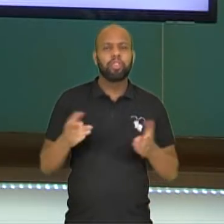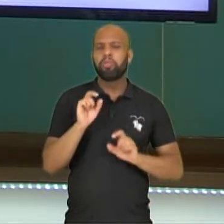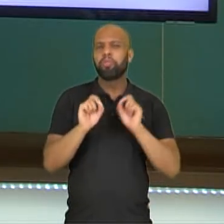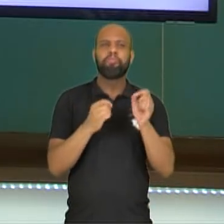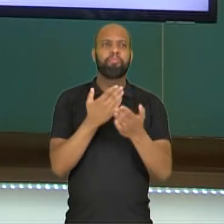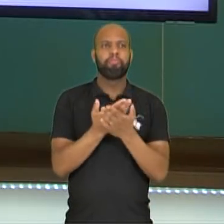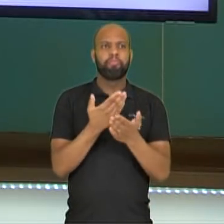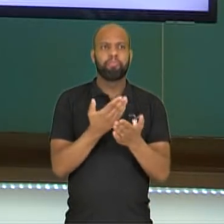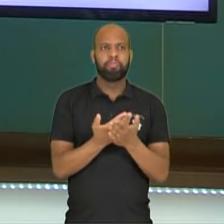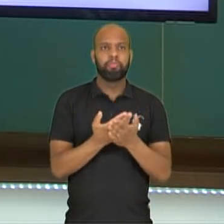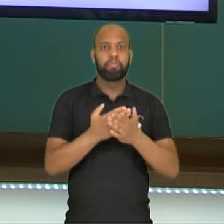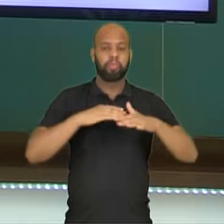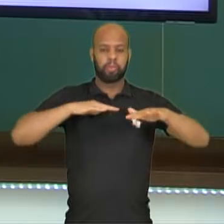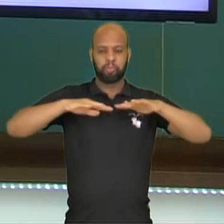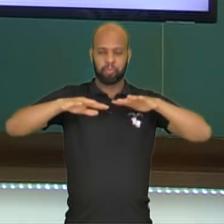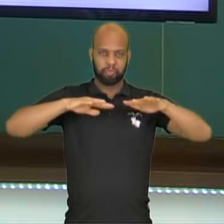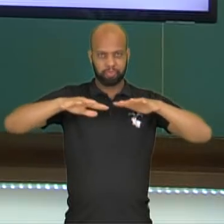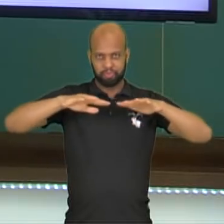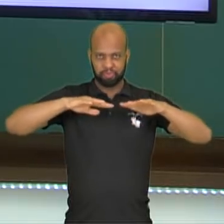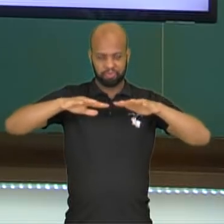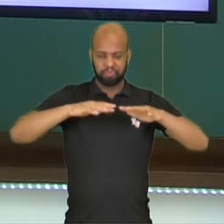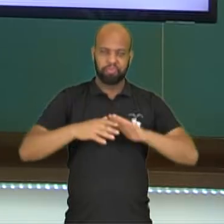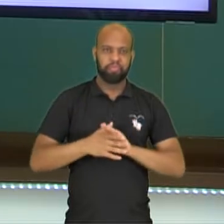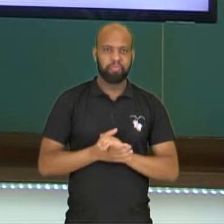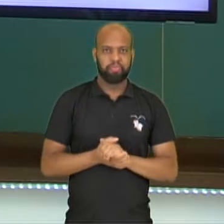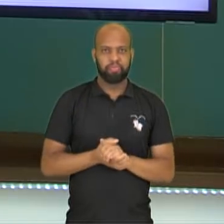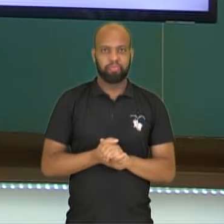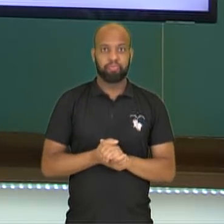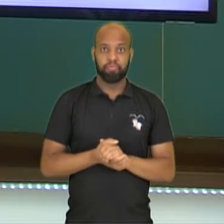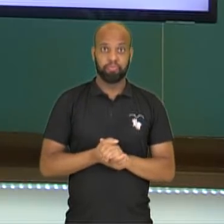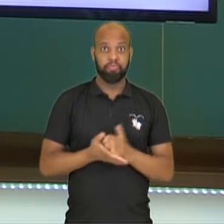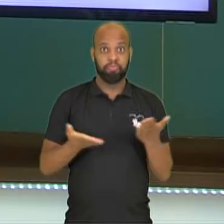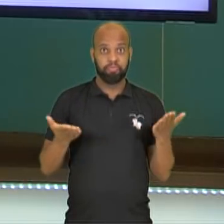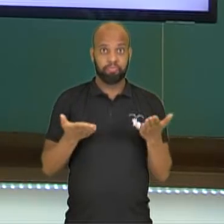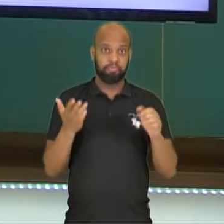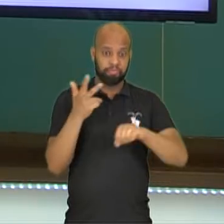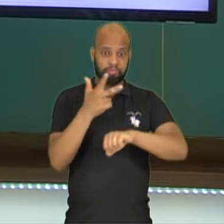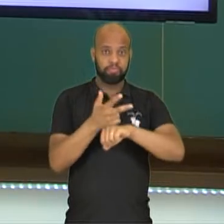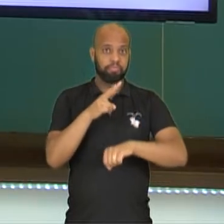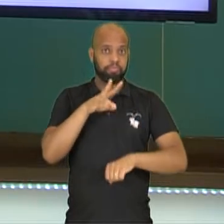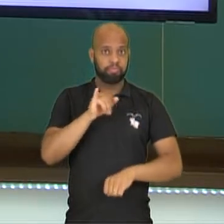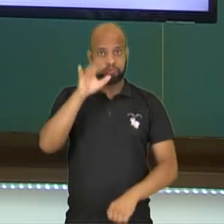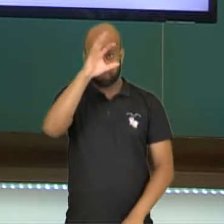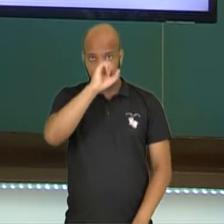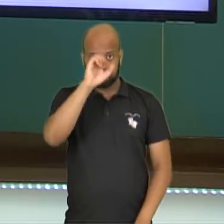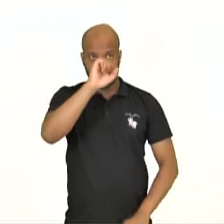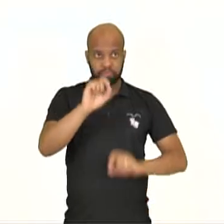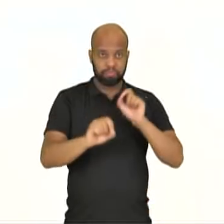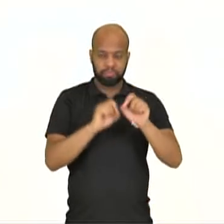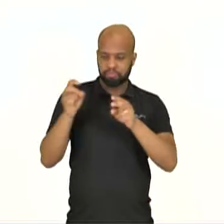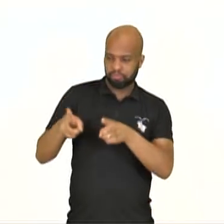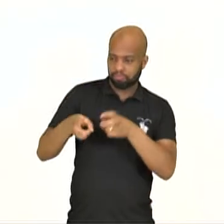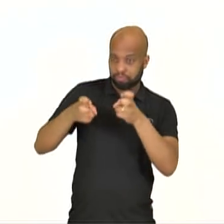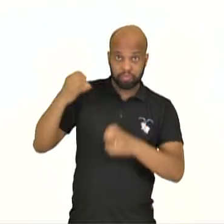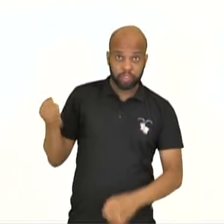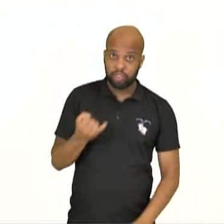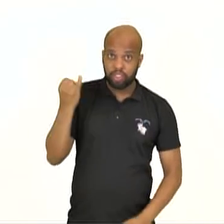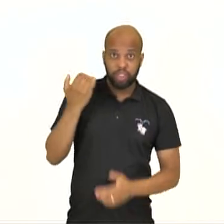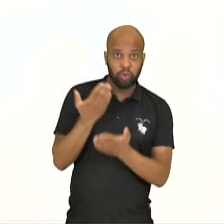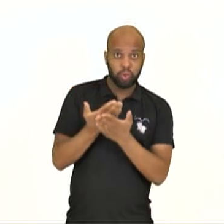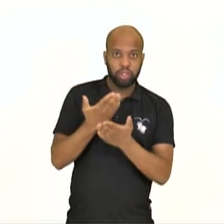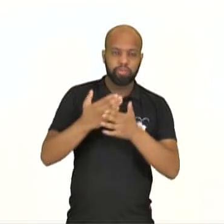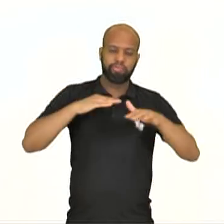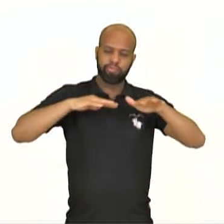sobre movimento, certo? Nesse vídeo, o que vocês vão aprender? Reconhecer a importância do estudo